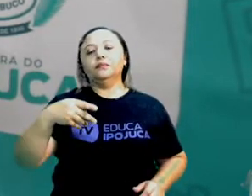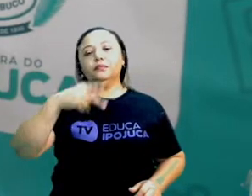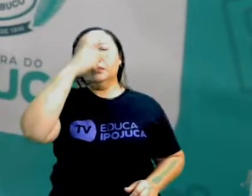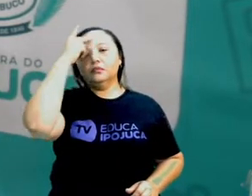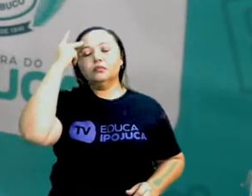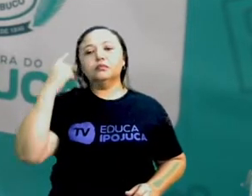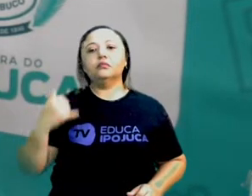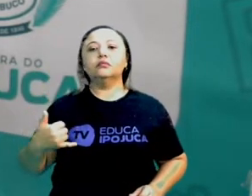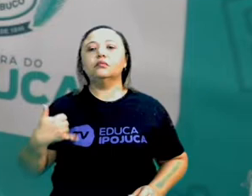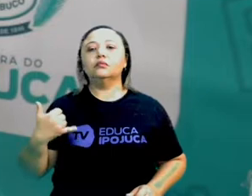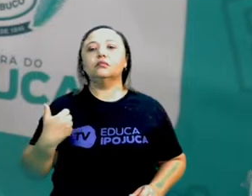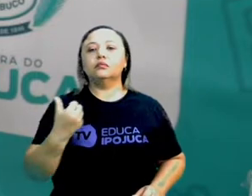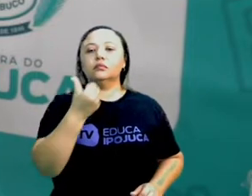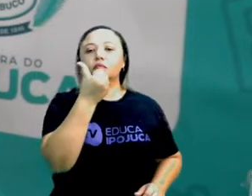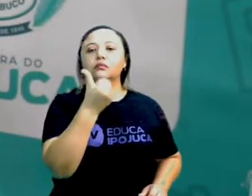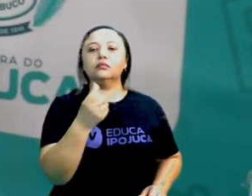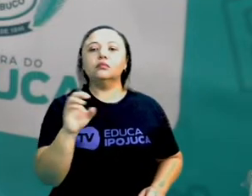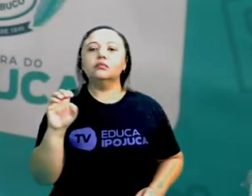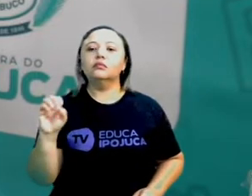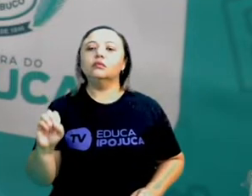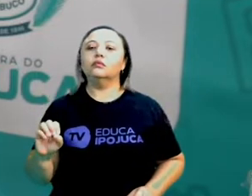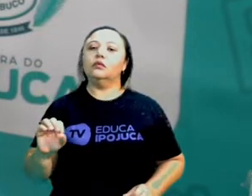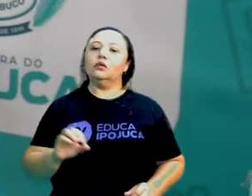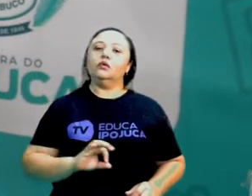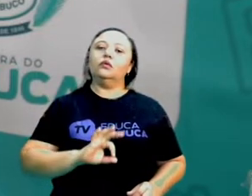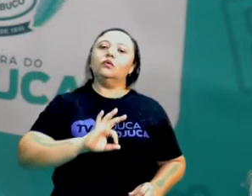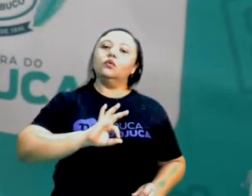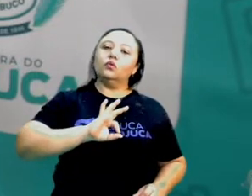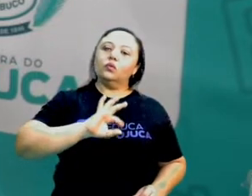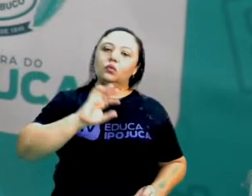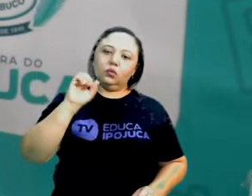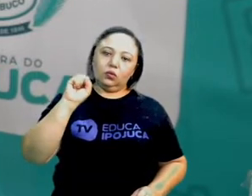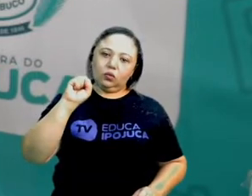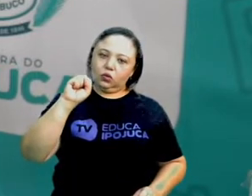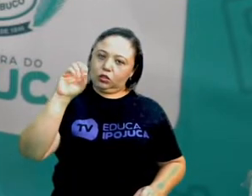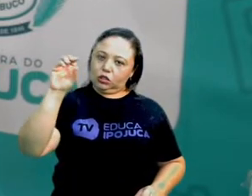tomaram, 80% da população de 80 anos tomaram